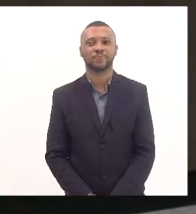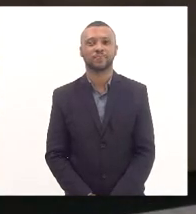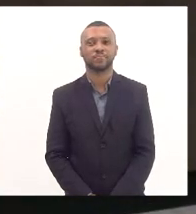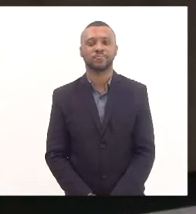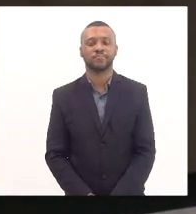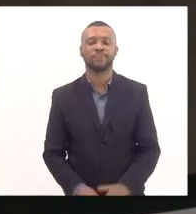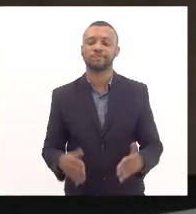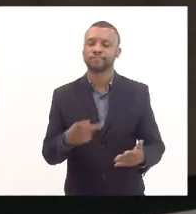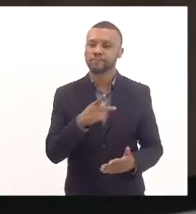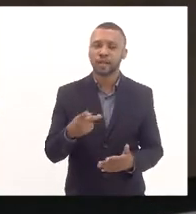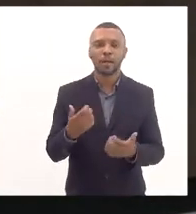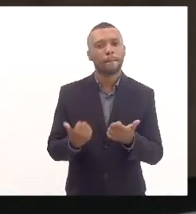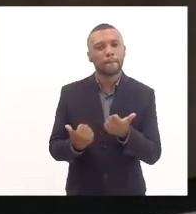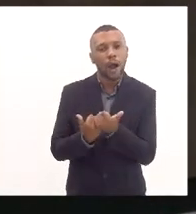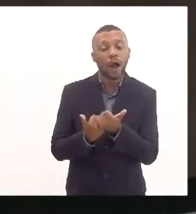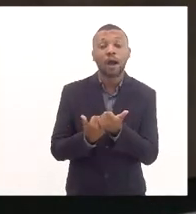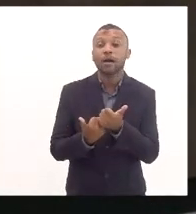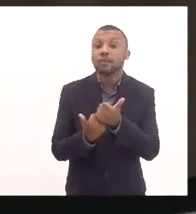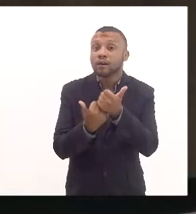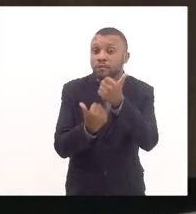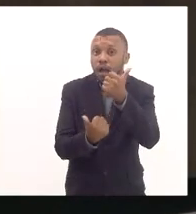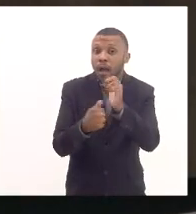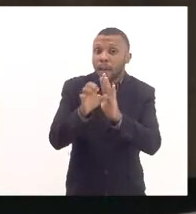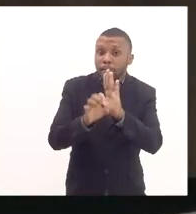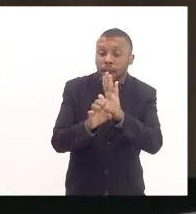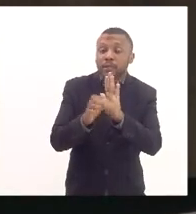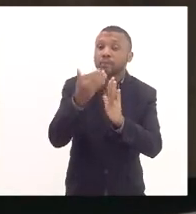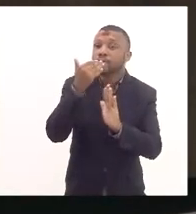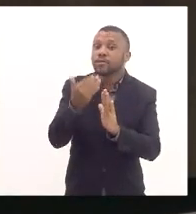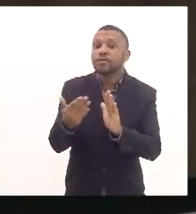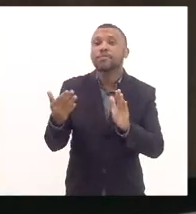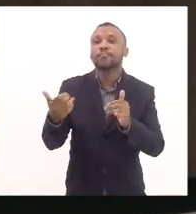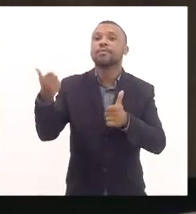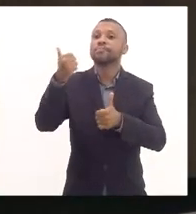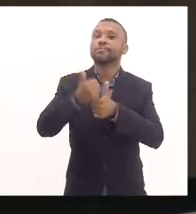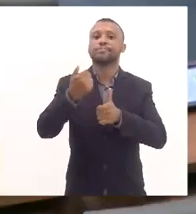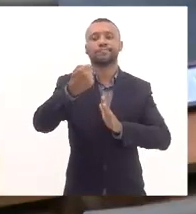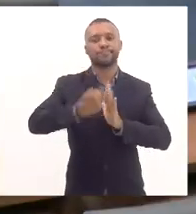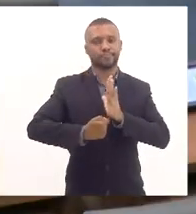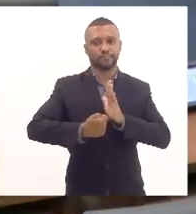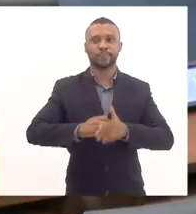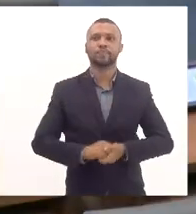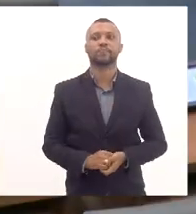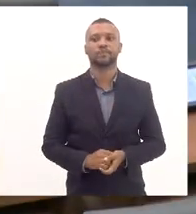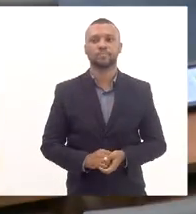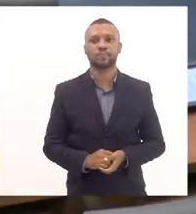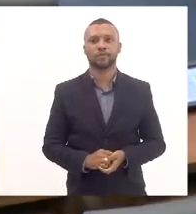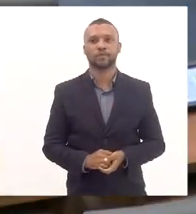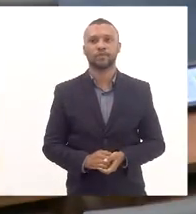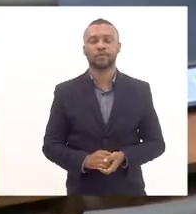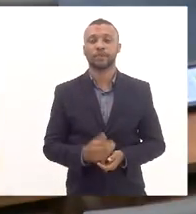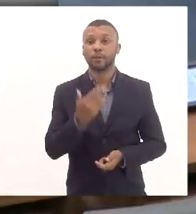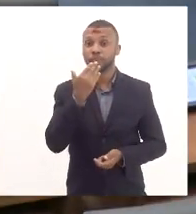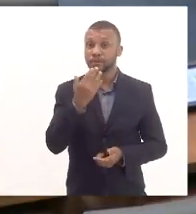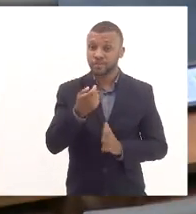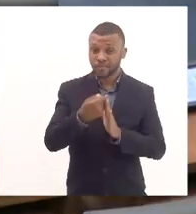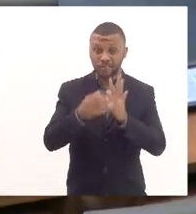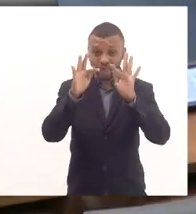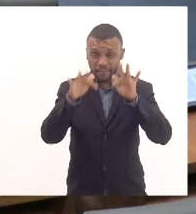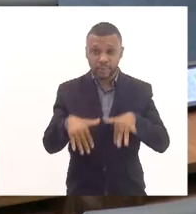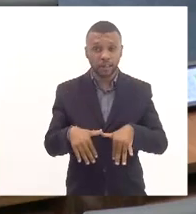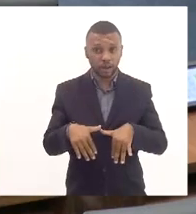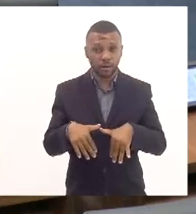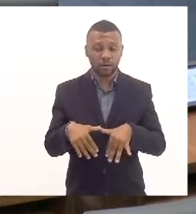o seu presente favorável com subemenda à emenda um concluindo com um substitutivo e pedindo forma final de